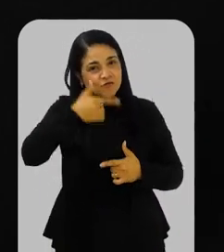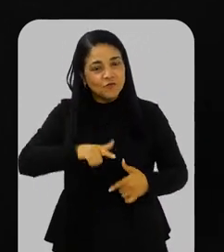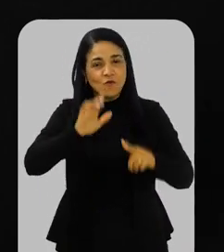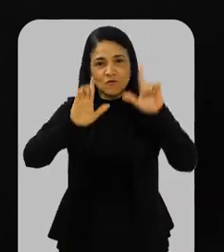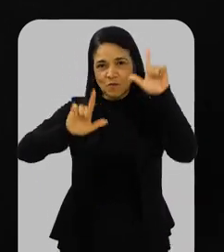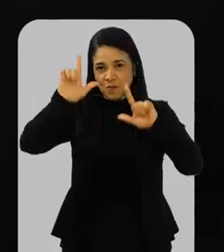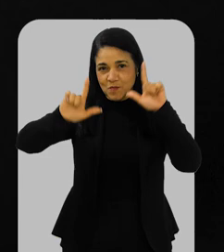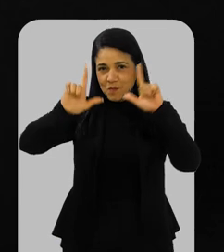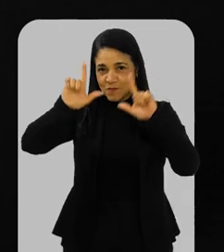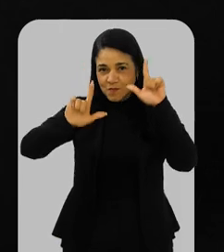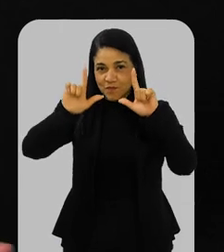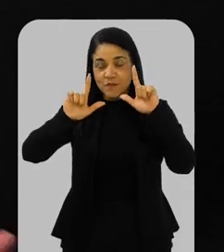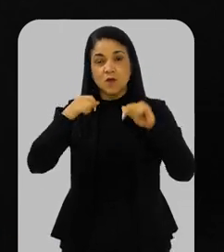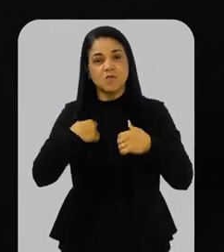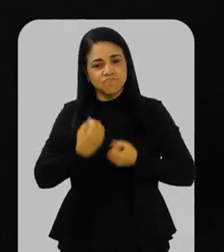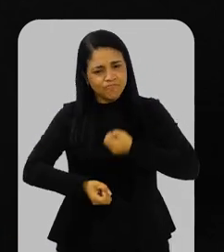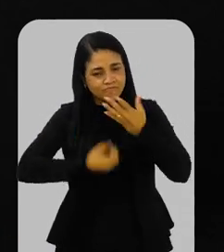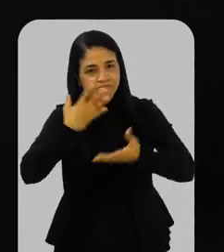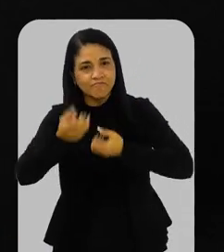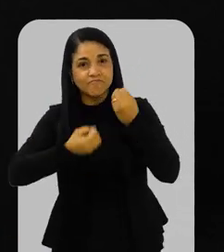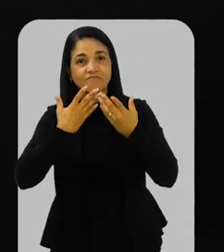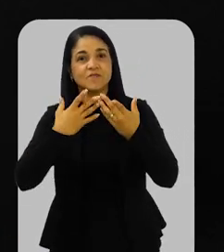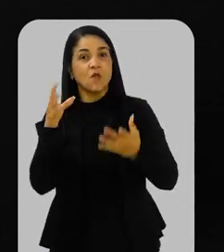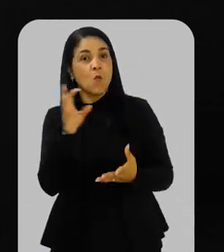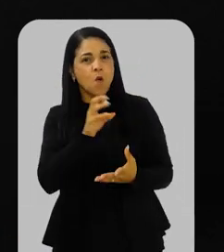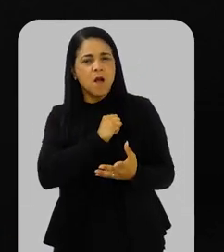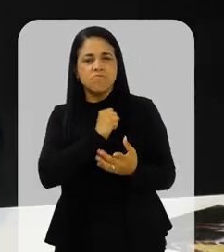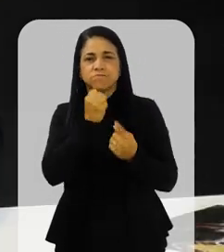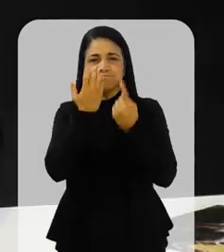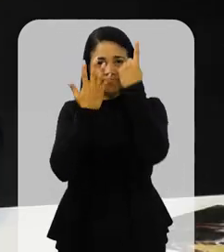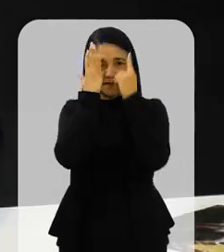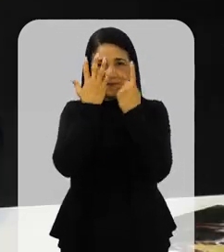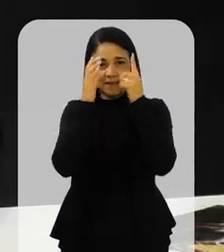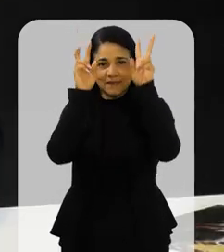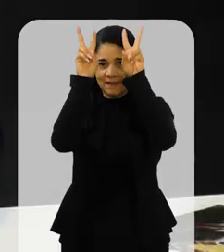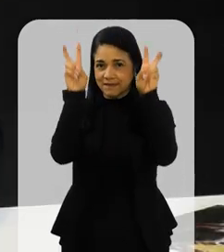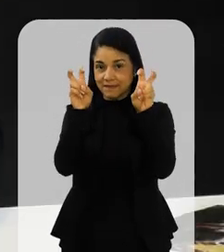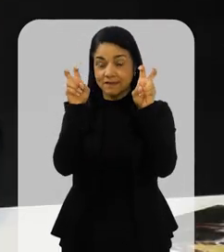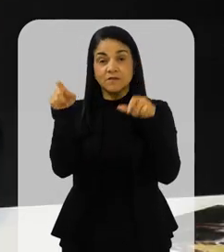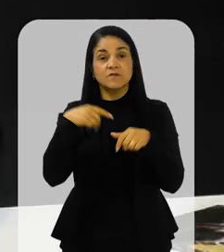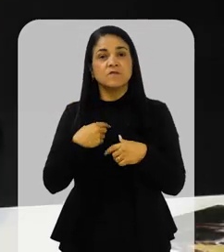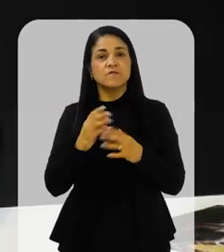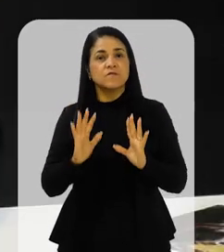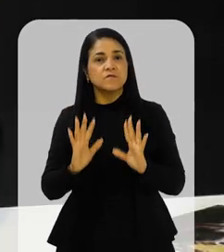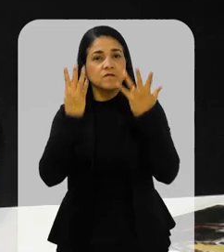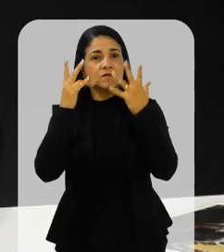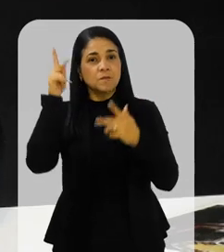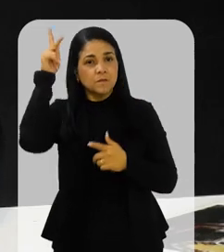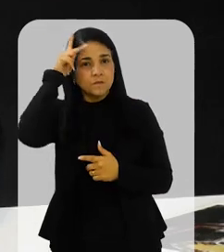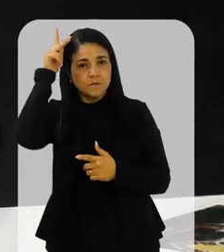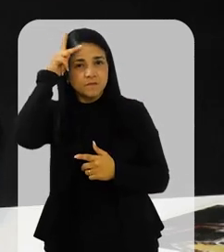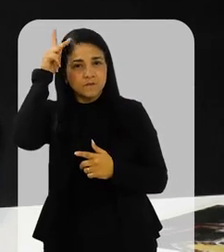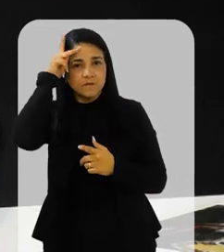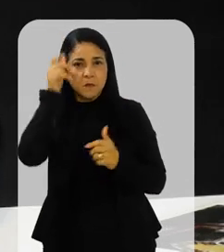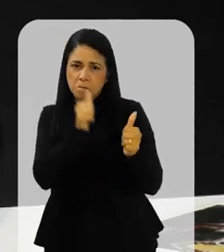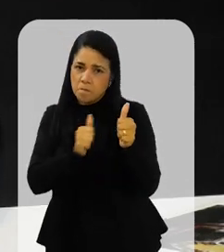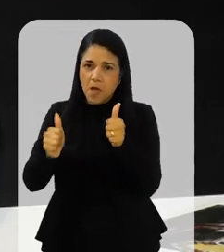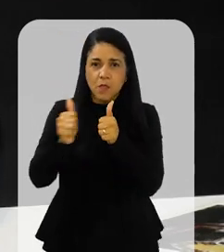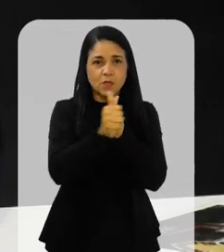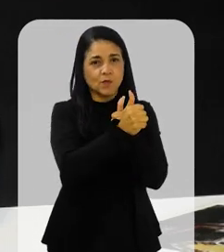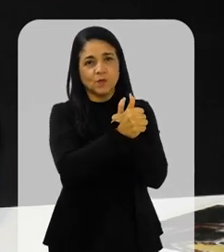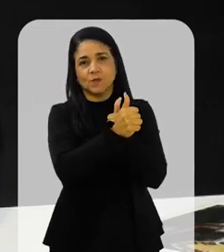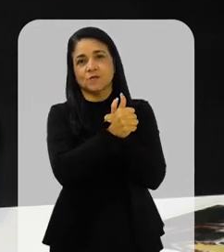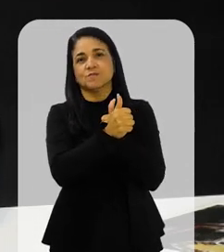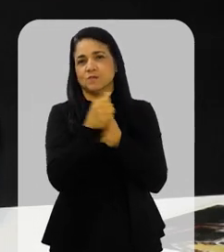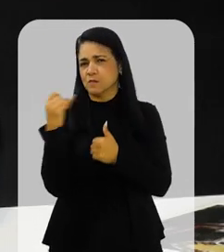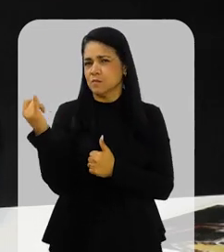poder falar de algo que eu amo muito, né? Que é além do Carnaval, o Festival de Parintins. O Festival de Parintins, ele está tomando um protagonismo muito grande,